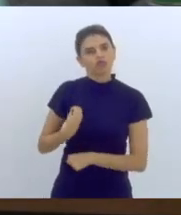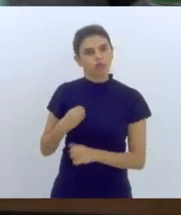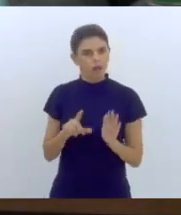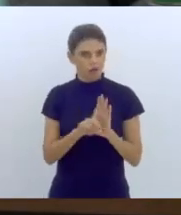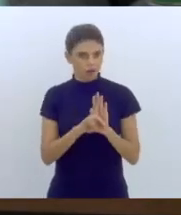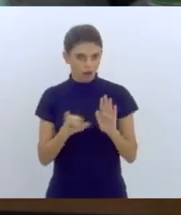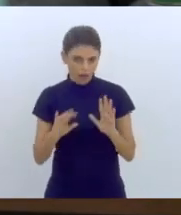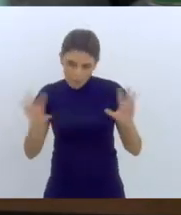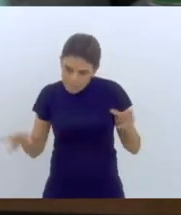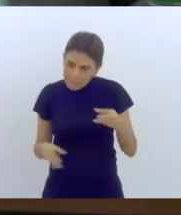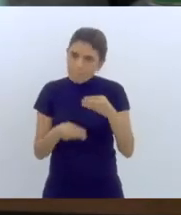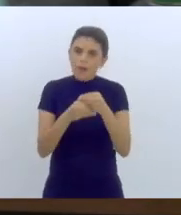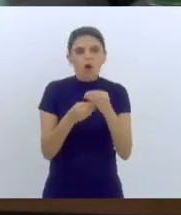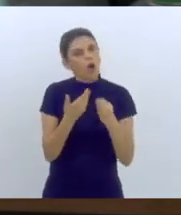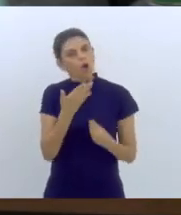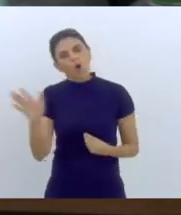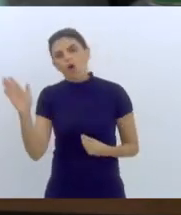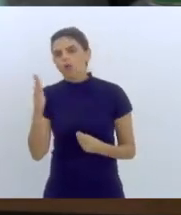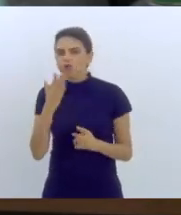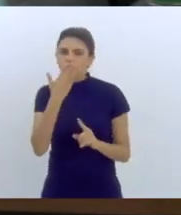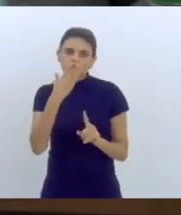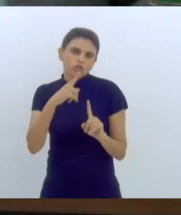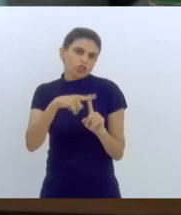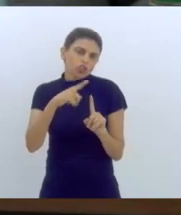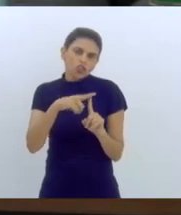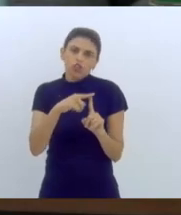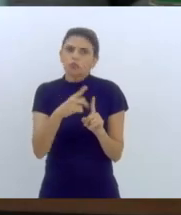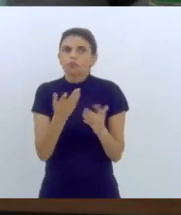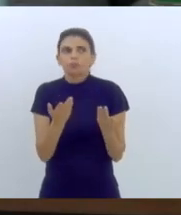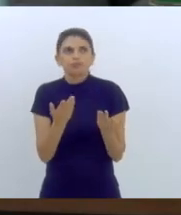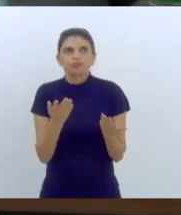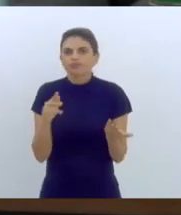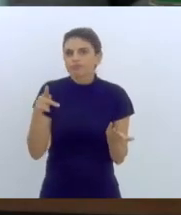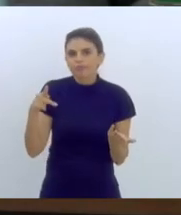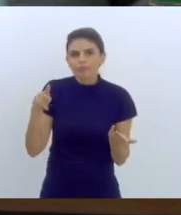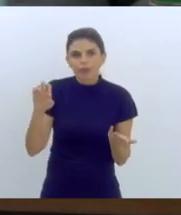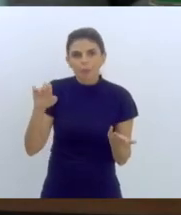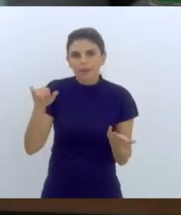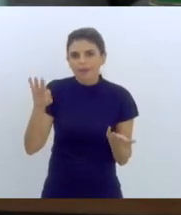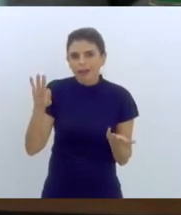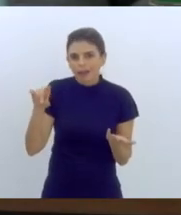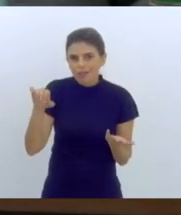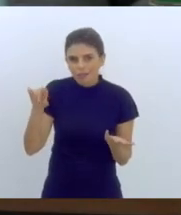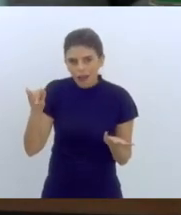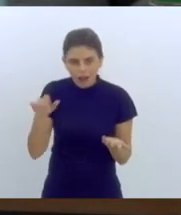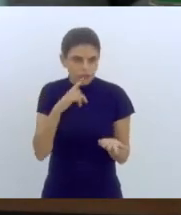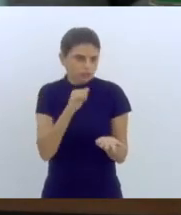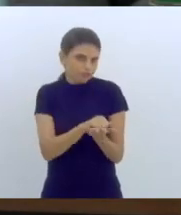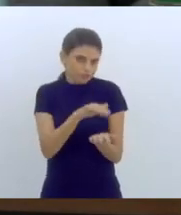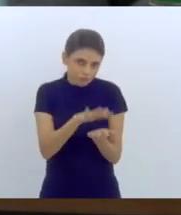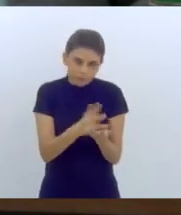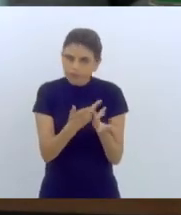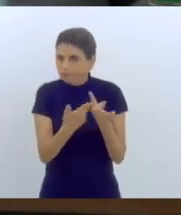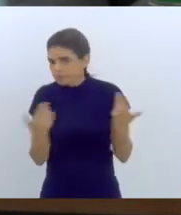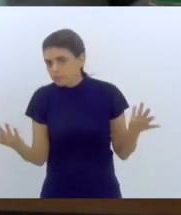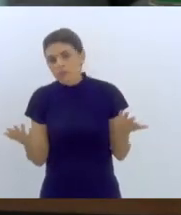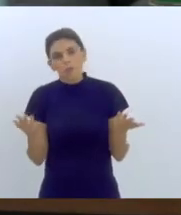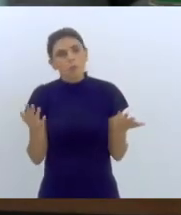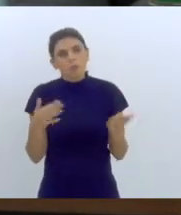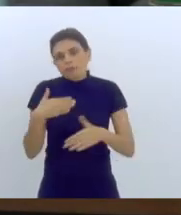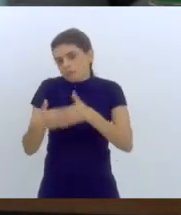e estabeleça outro tipo de penalidade ou outras considerações. Então, era esse o pedido, mas,